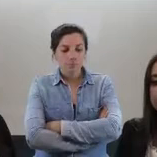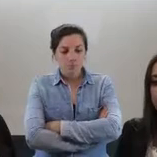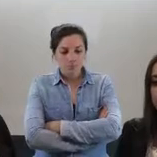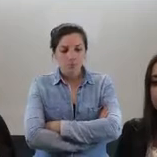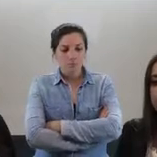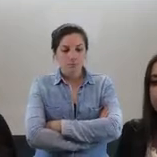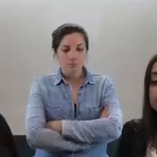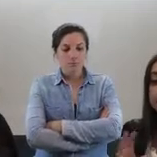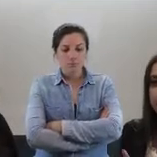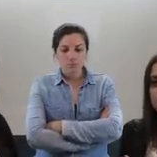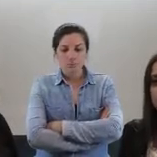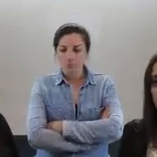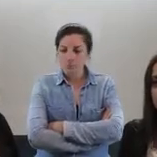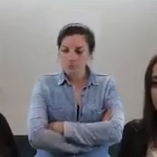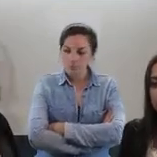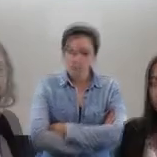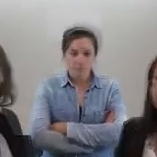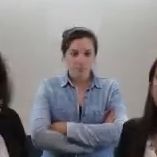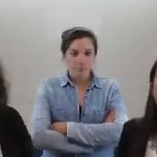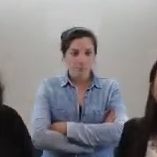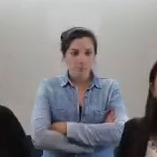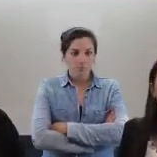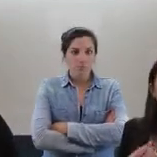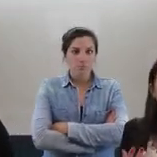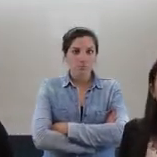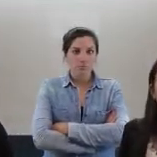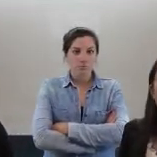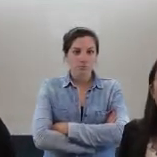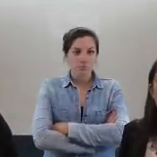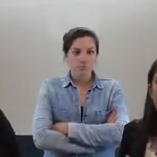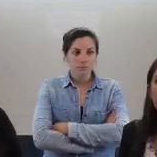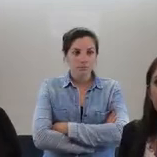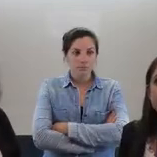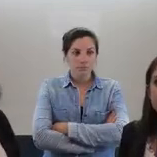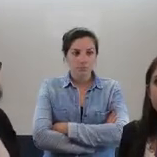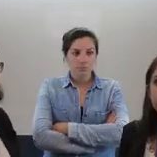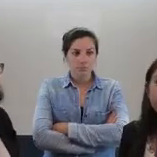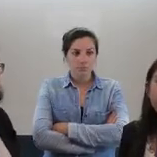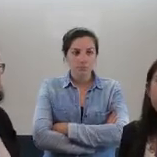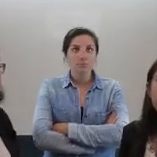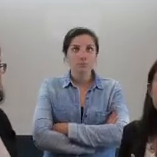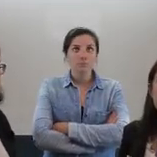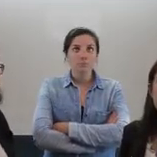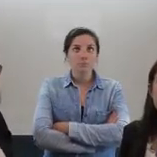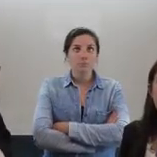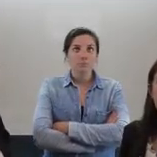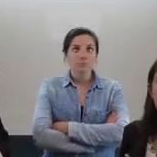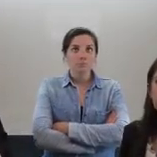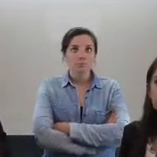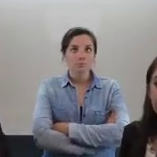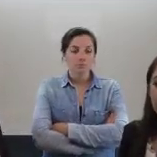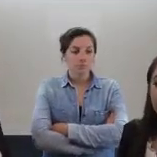e tem estratégias de busca, né? Então, tem várias formas de recuperar a informação que vocês